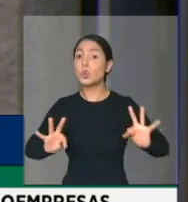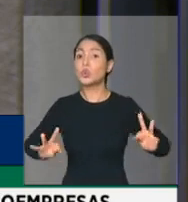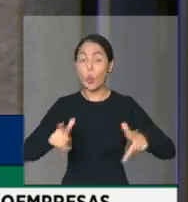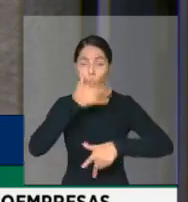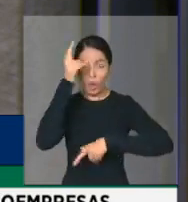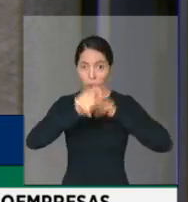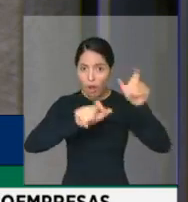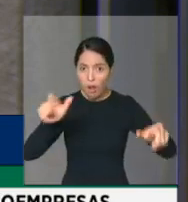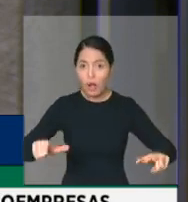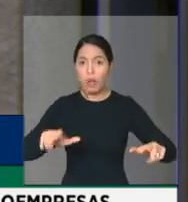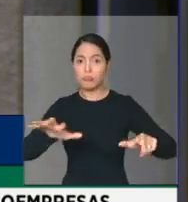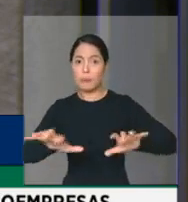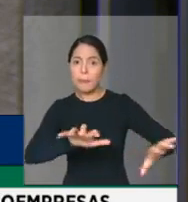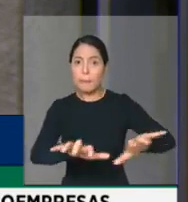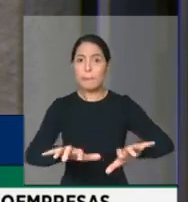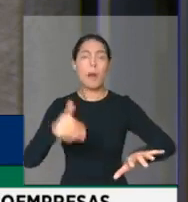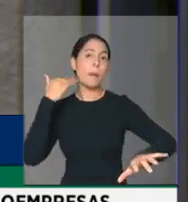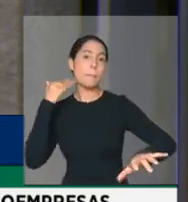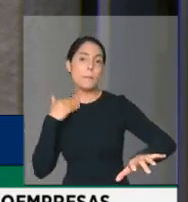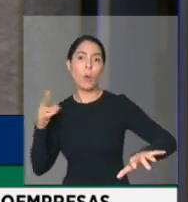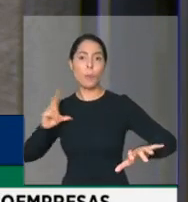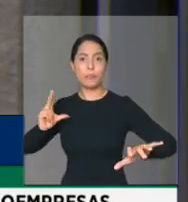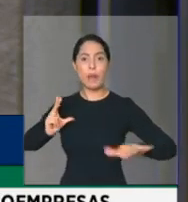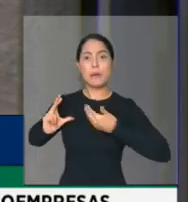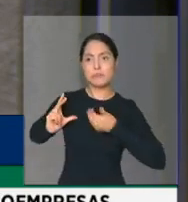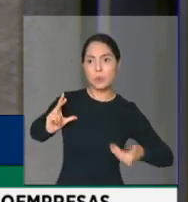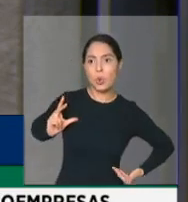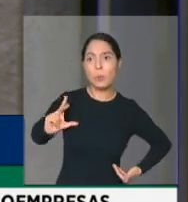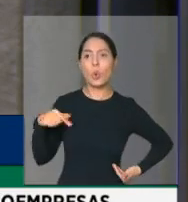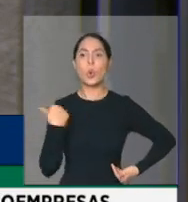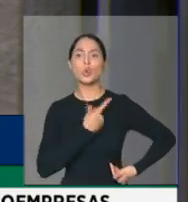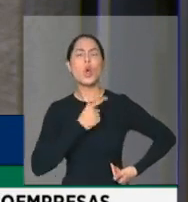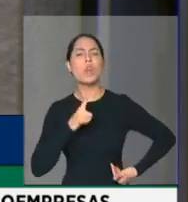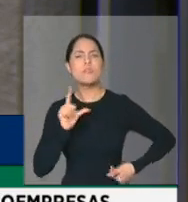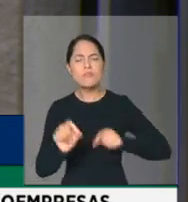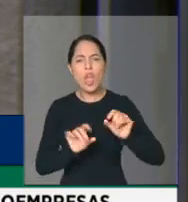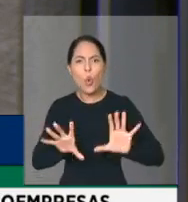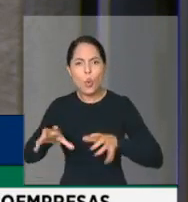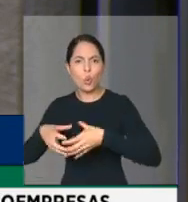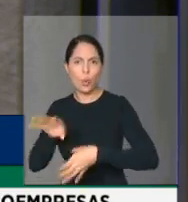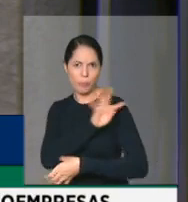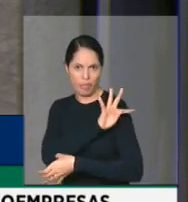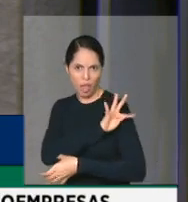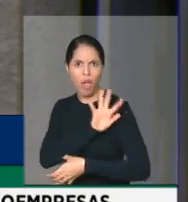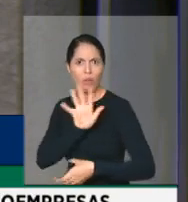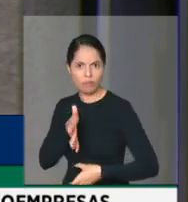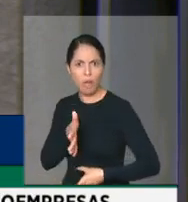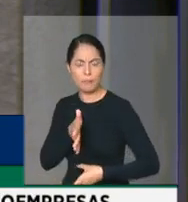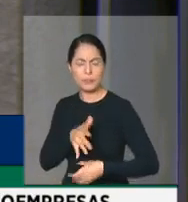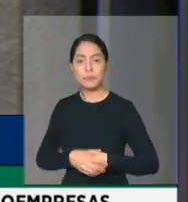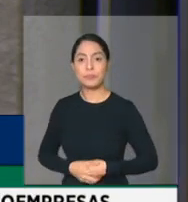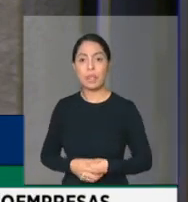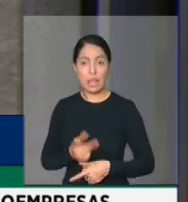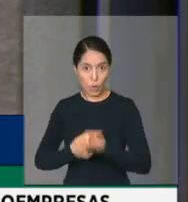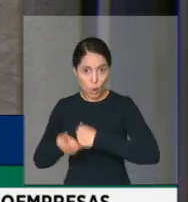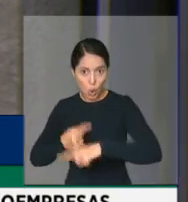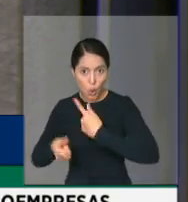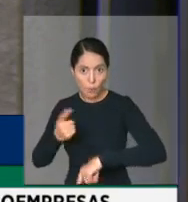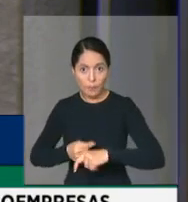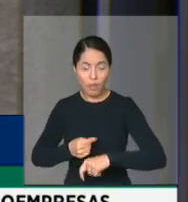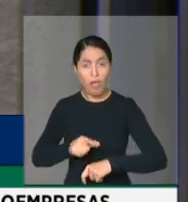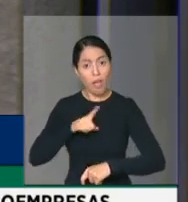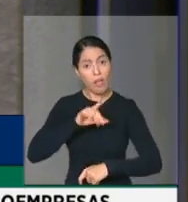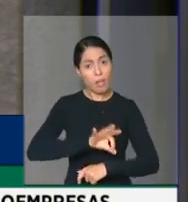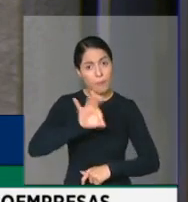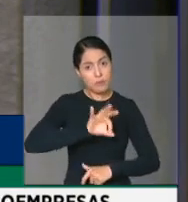os bancos, tanto públicos quanto privados, do governo, de nós mesmos que temos nossas equipes técnicas em relação à questão econômica, é que a taxa Selic